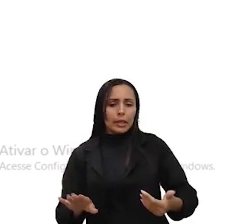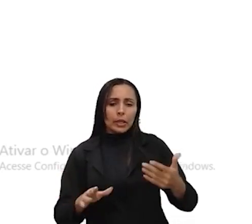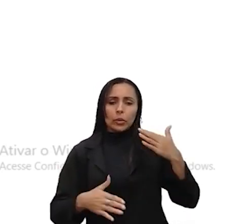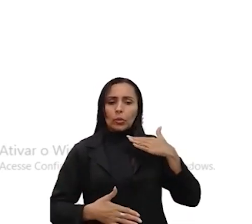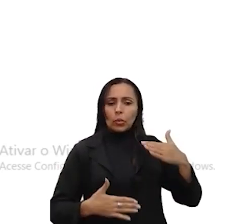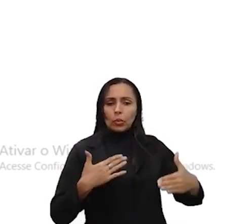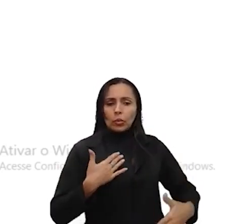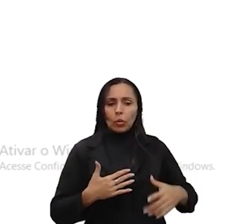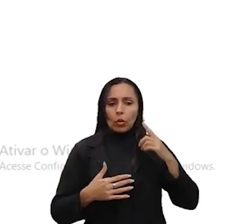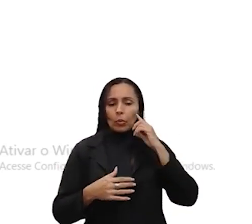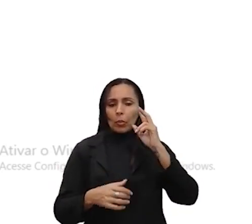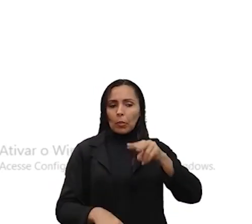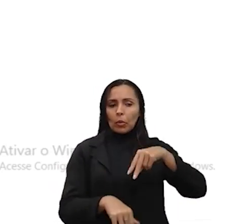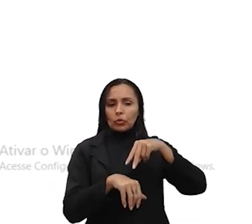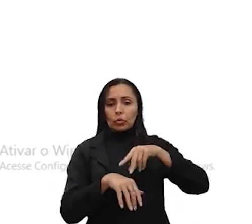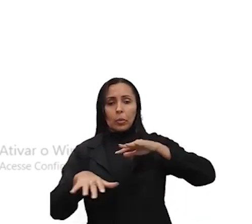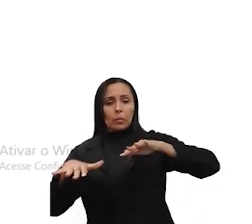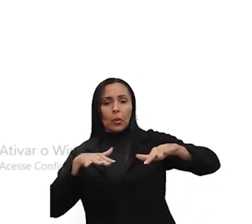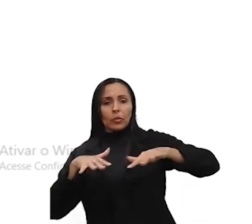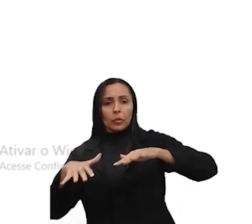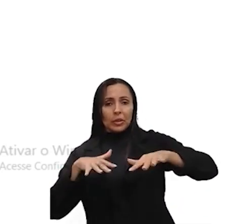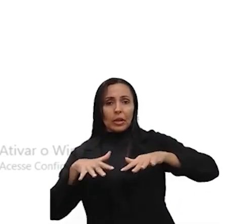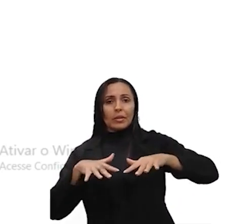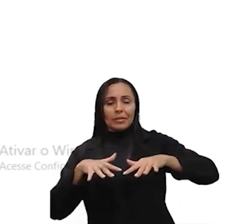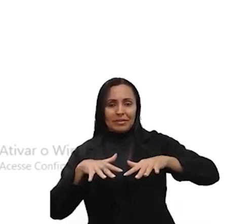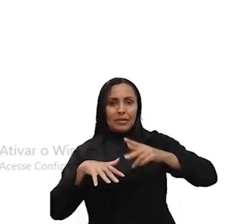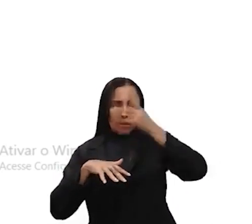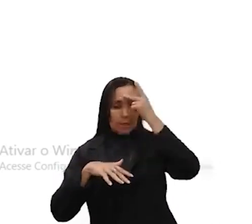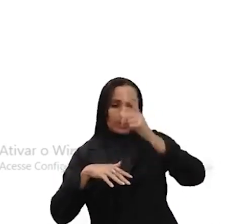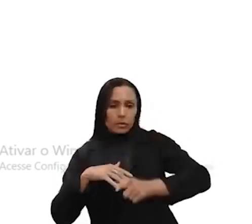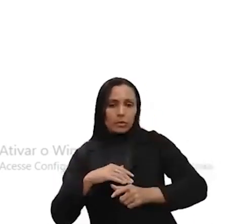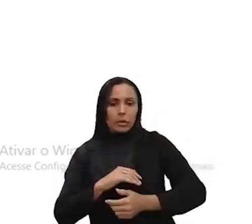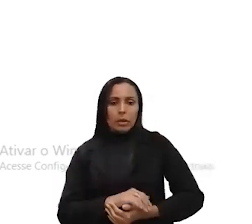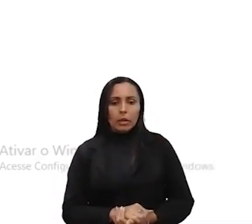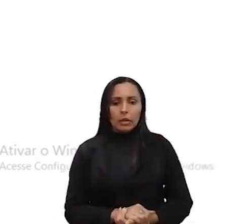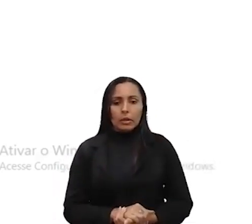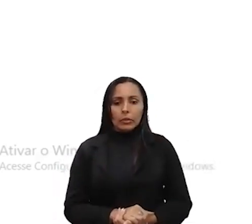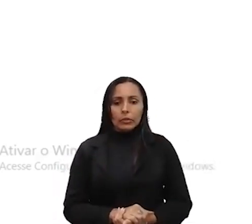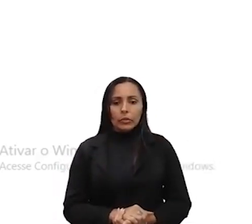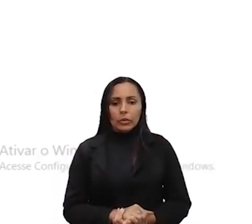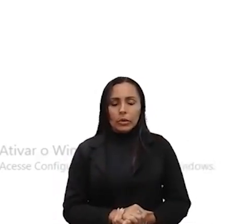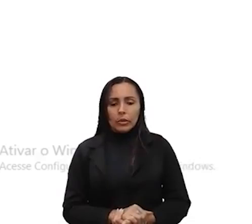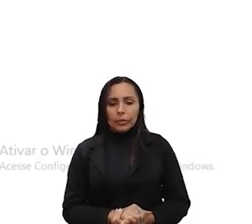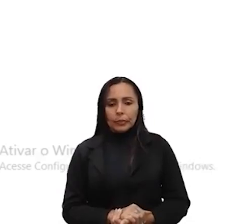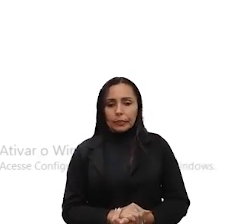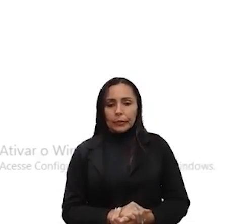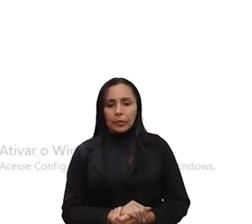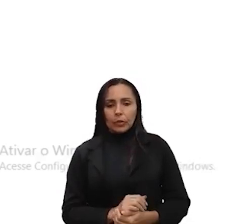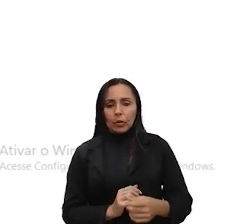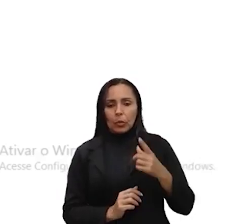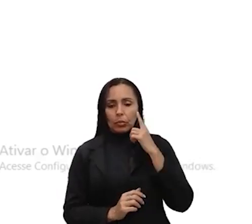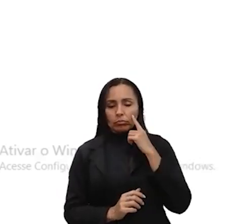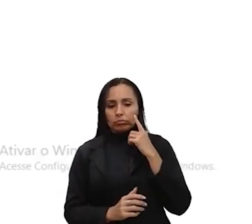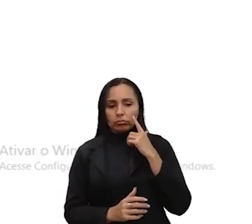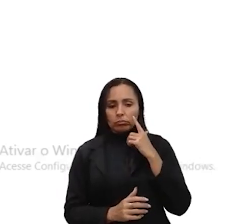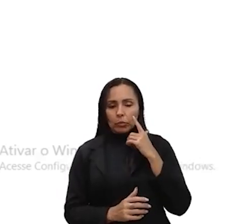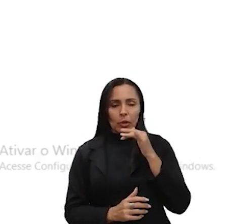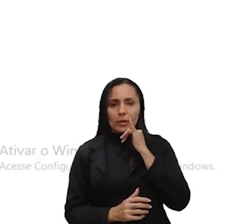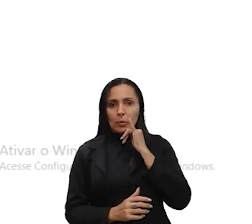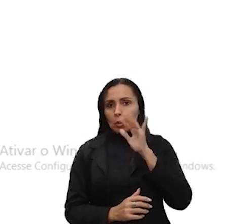corpo, postura ou a mobilidade da pessoa em questão, não é isso? Como, por